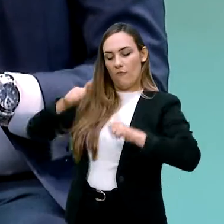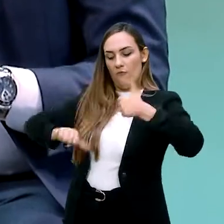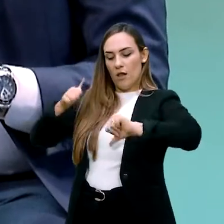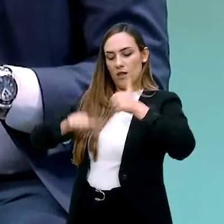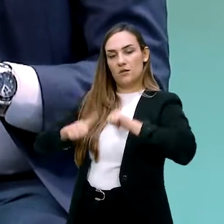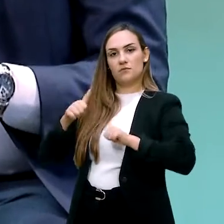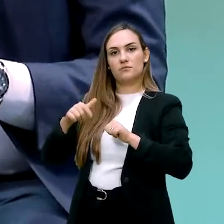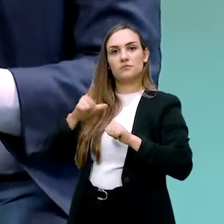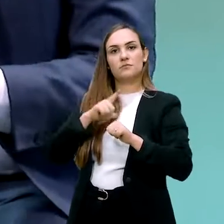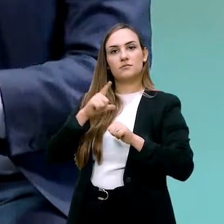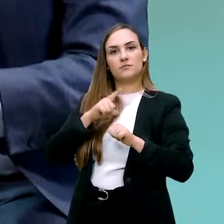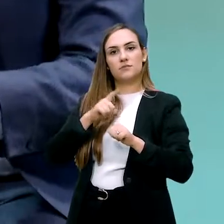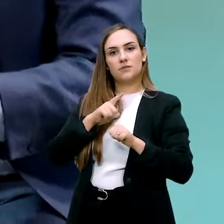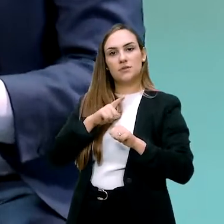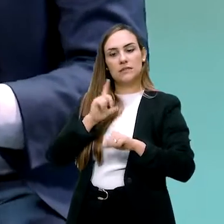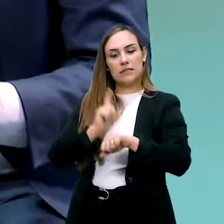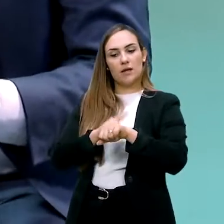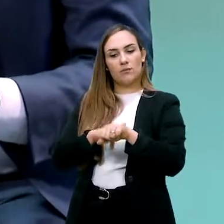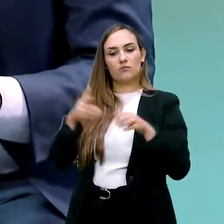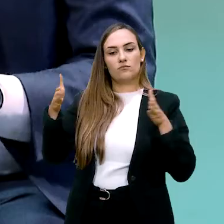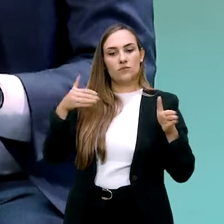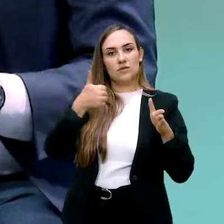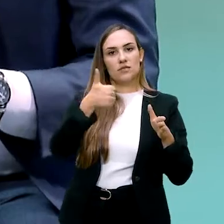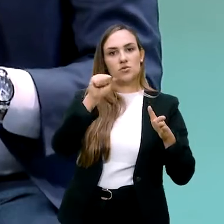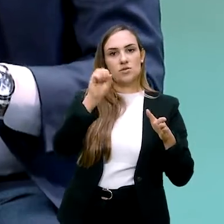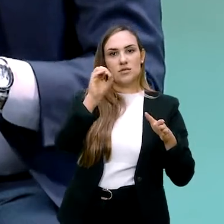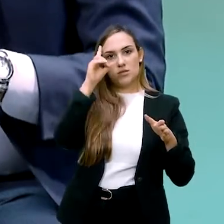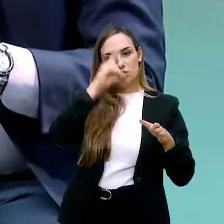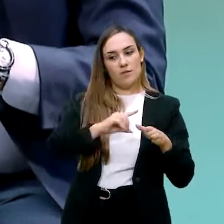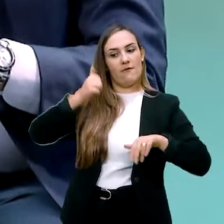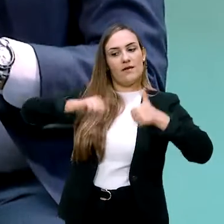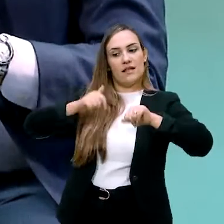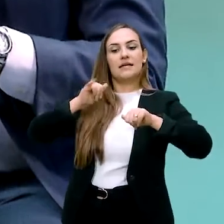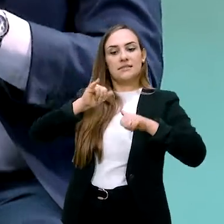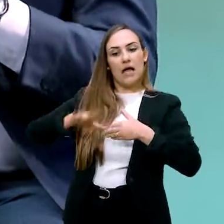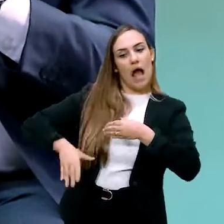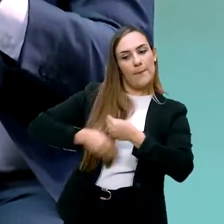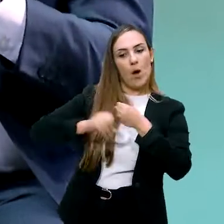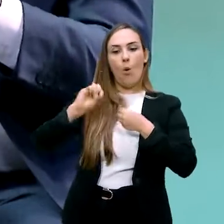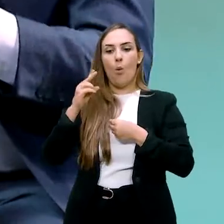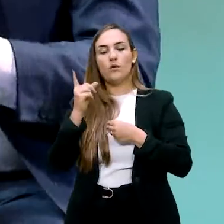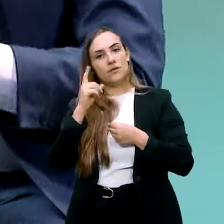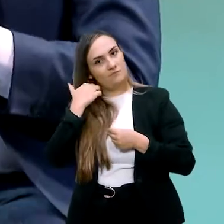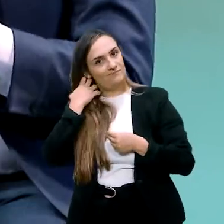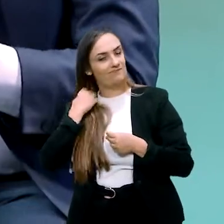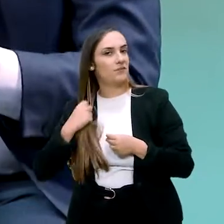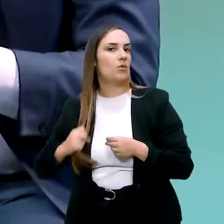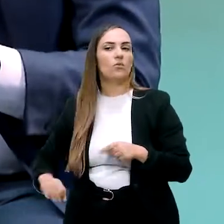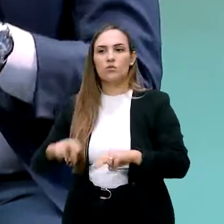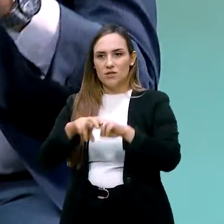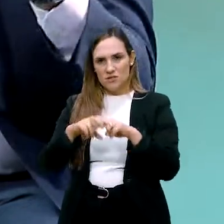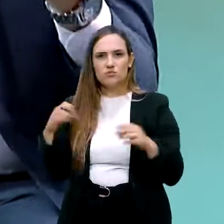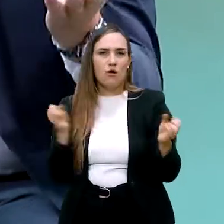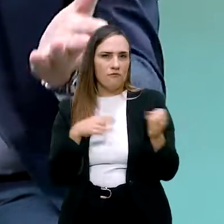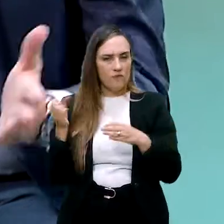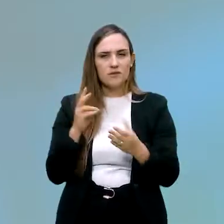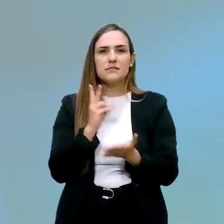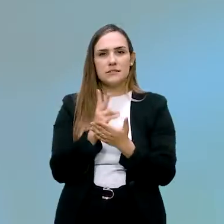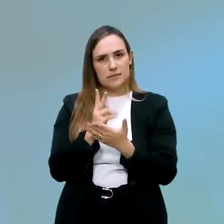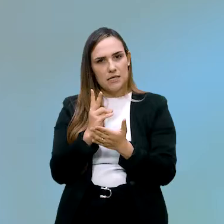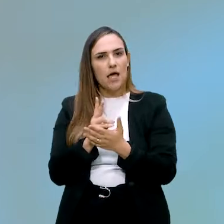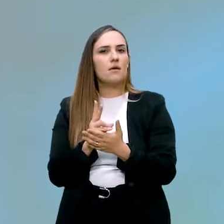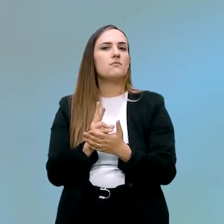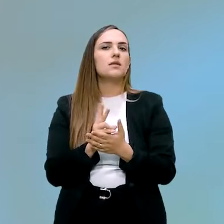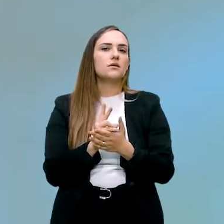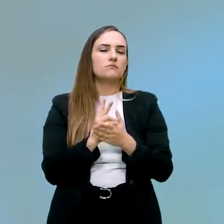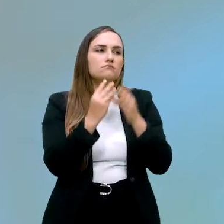prazo máximo hoje de 180 dias. Portanto, as atualizações são muito mais frequentes do que outrora. É um